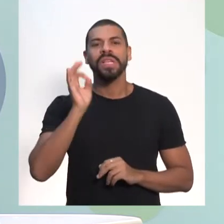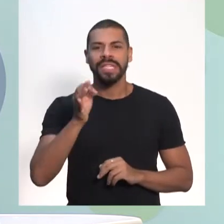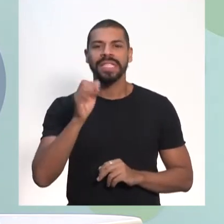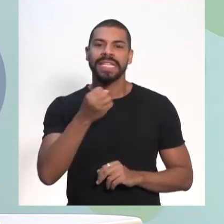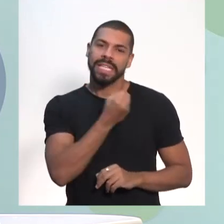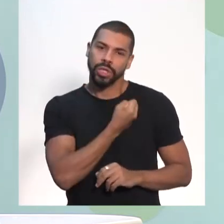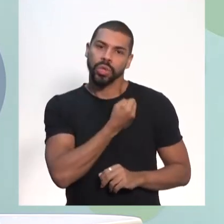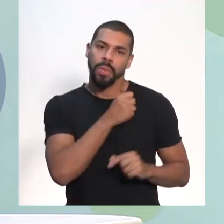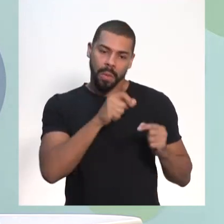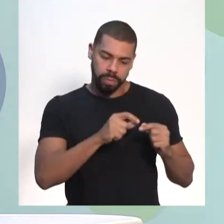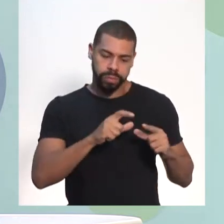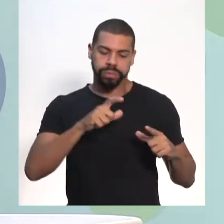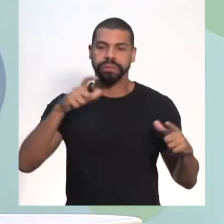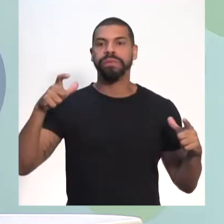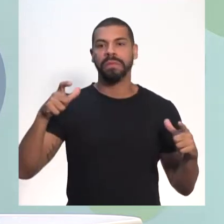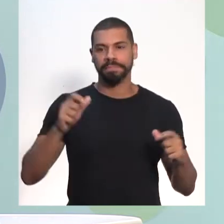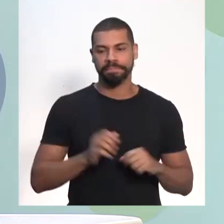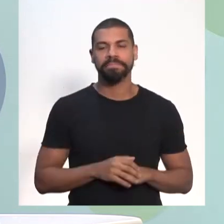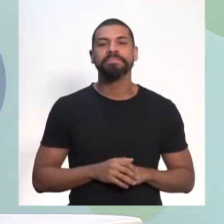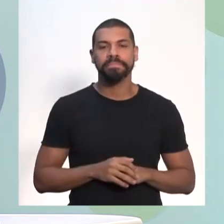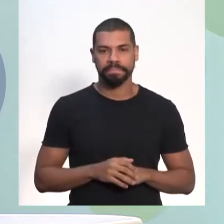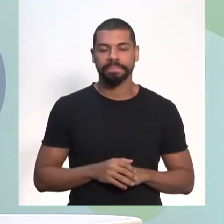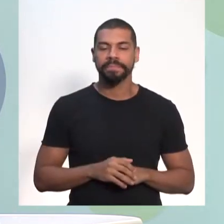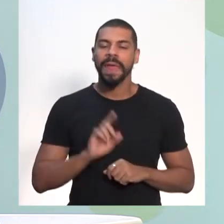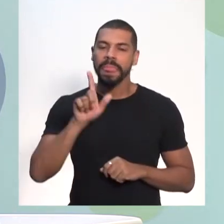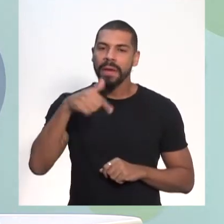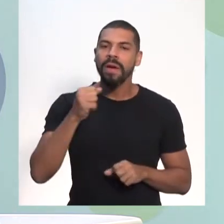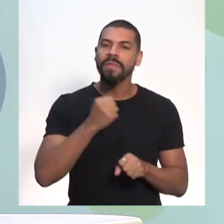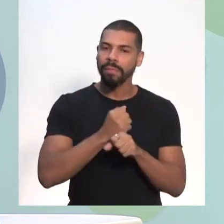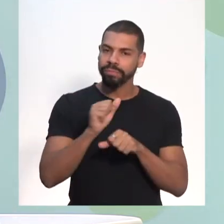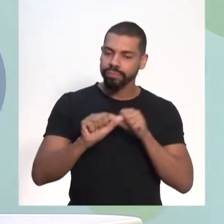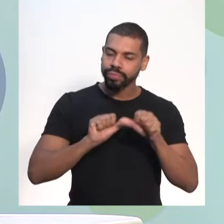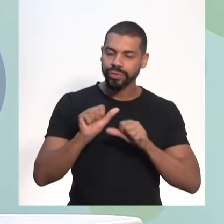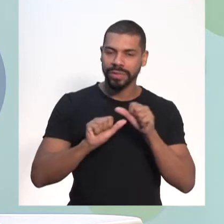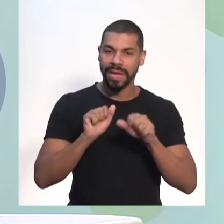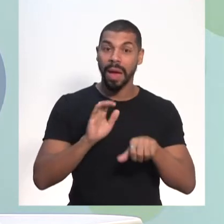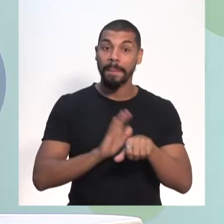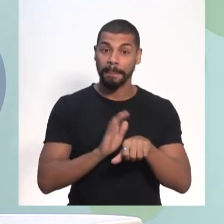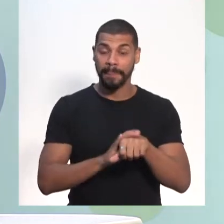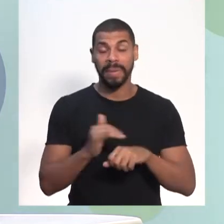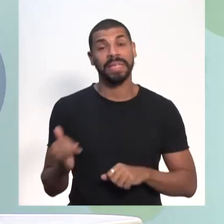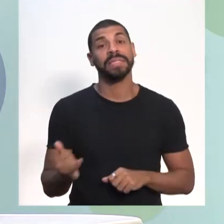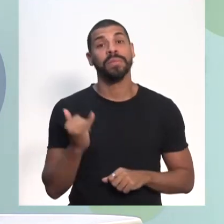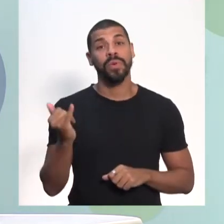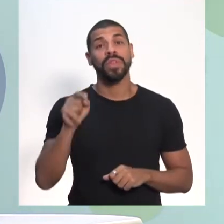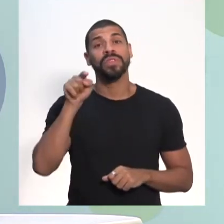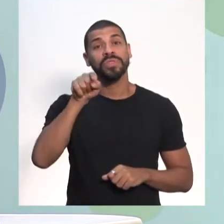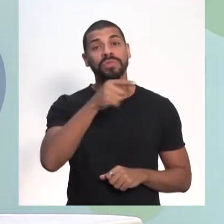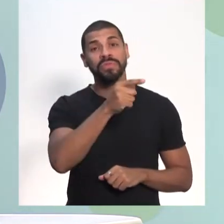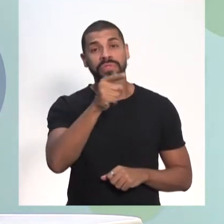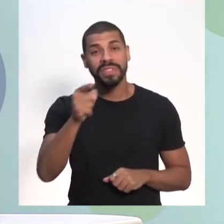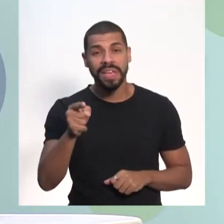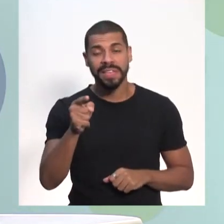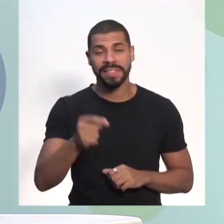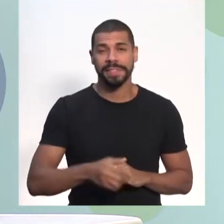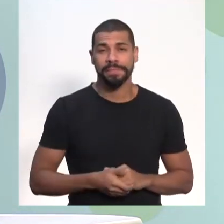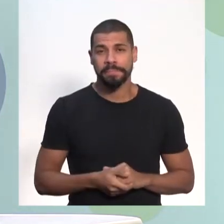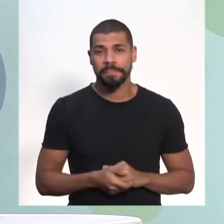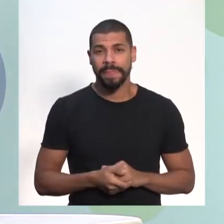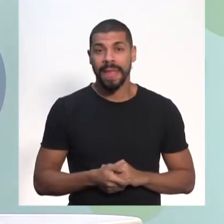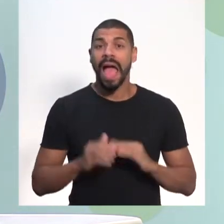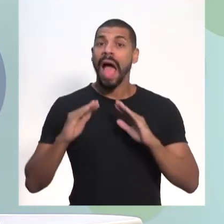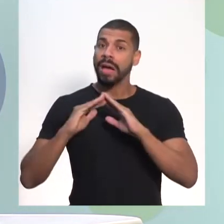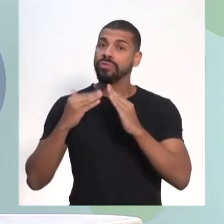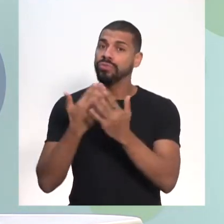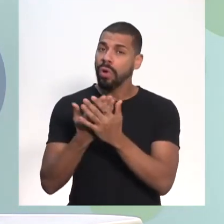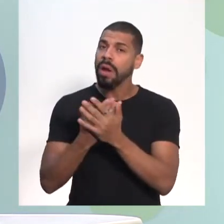aqui também já devem ter sido atualizados, mas é importante que vocês tenham em mente que a escola